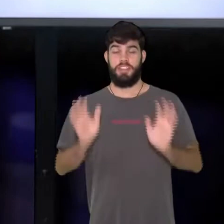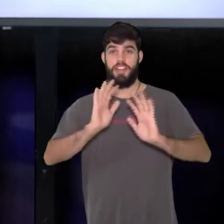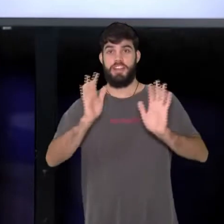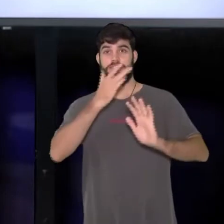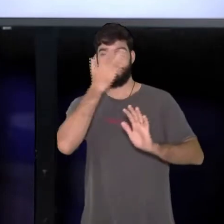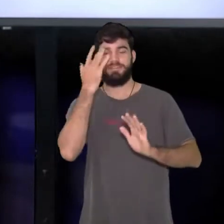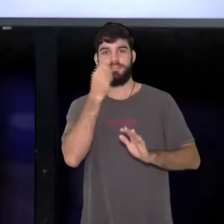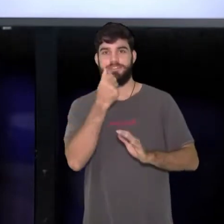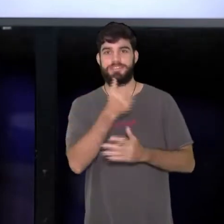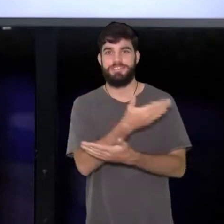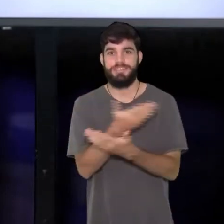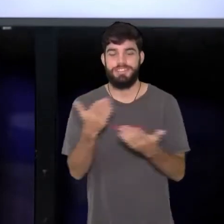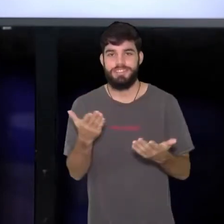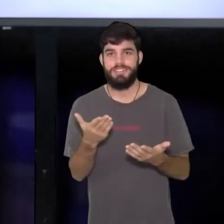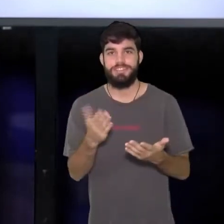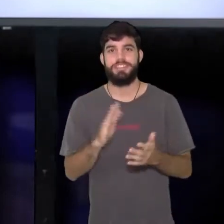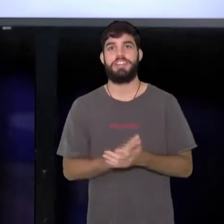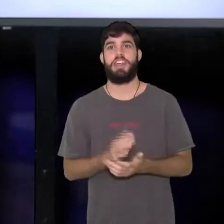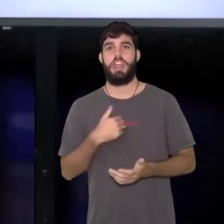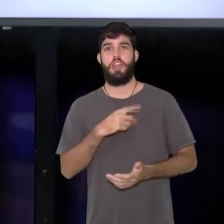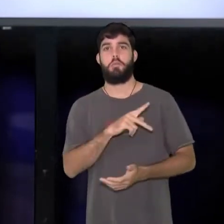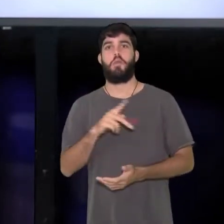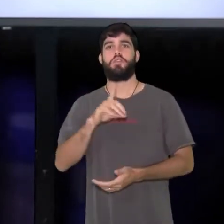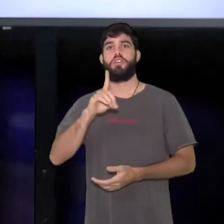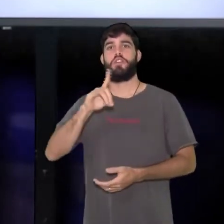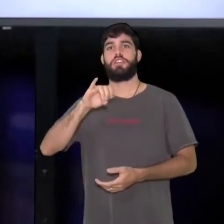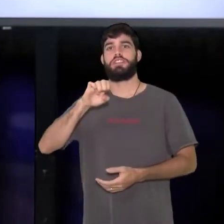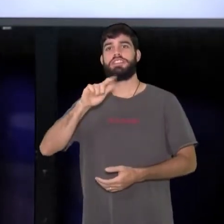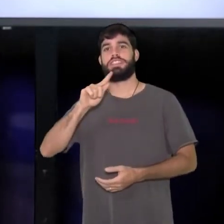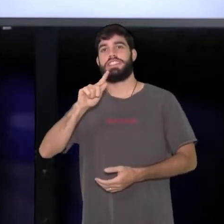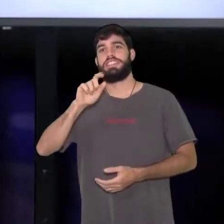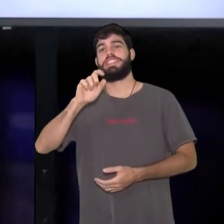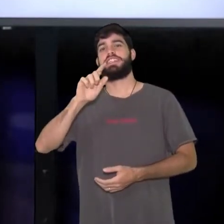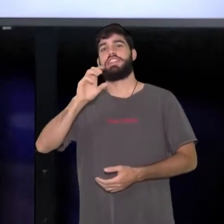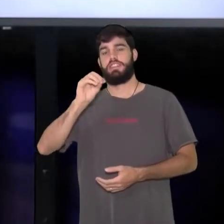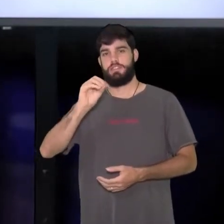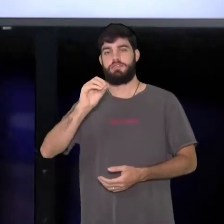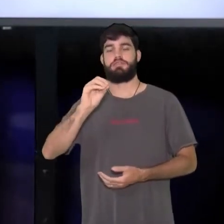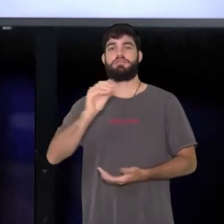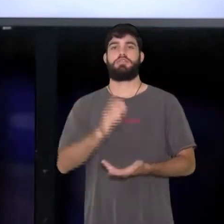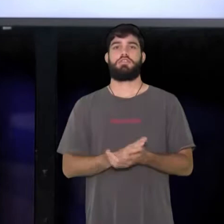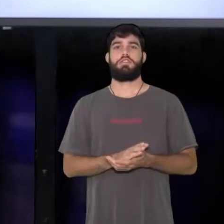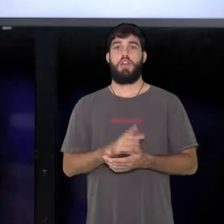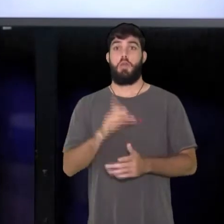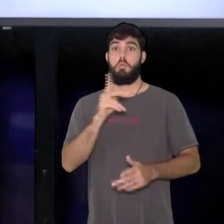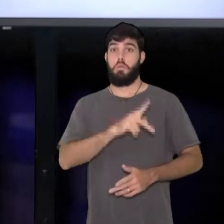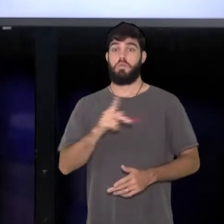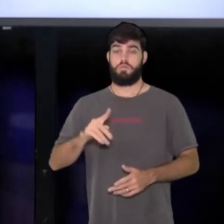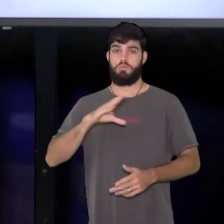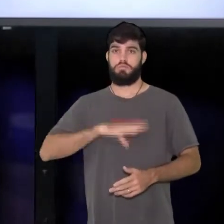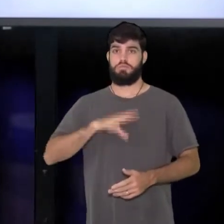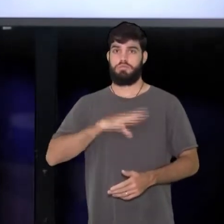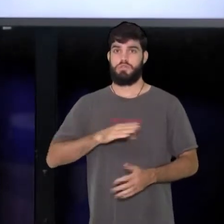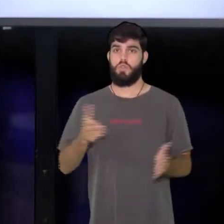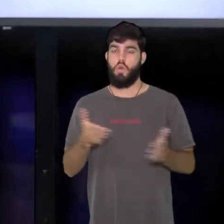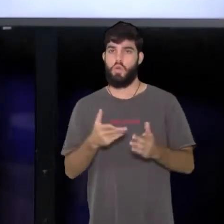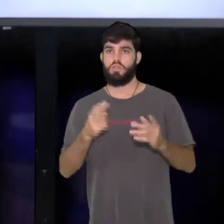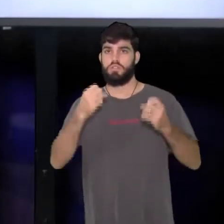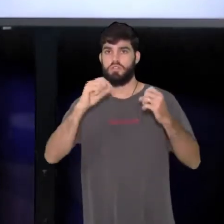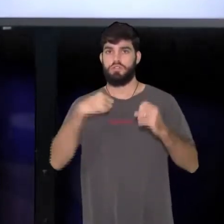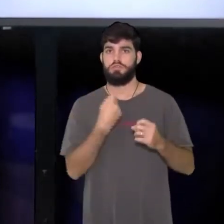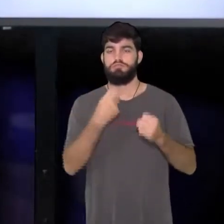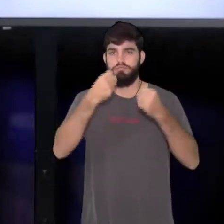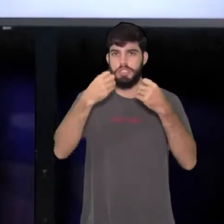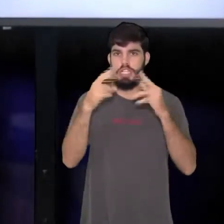Olá pessoal, tudo bem com vocês? Eu sou o professor Diego Lima, professor de língua portuguesa, e na aula de hoje nós vamos falar sobre linguagem verbal